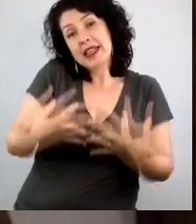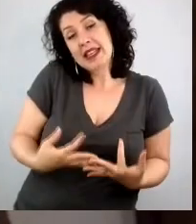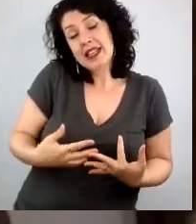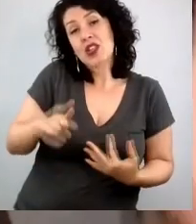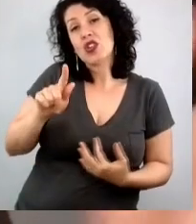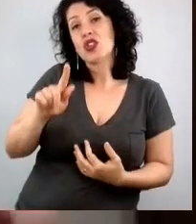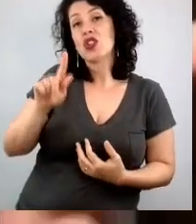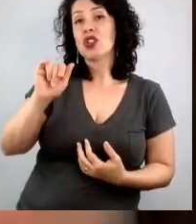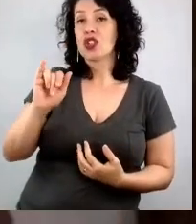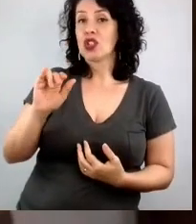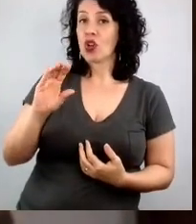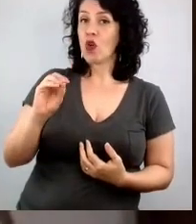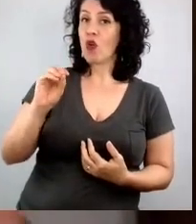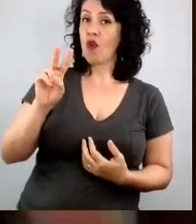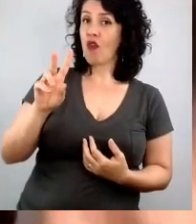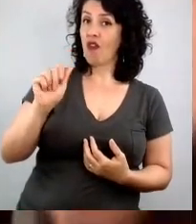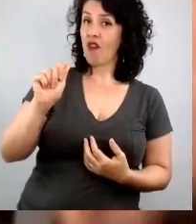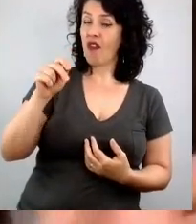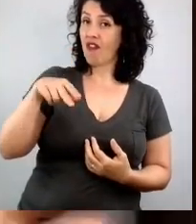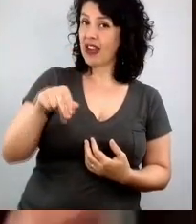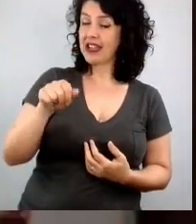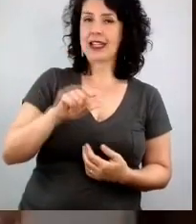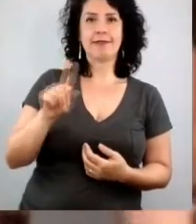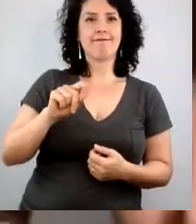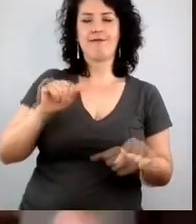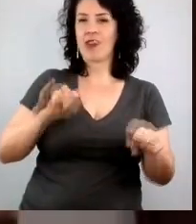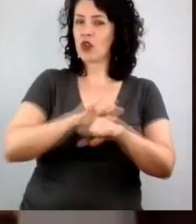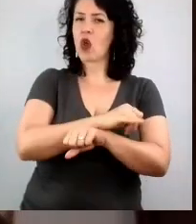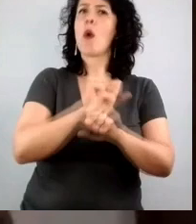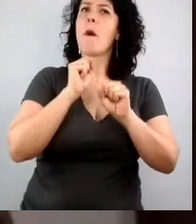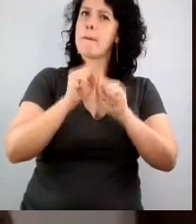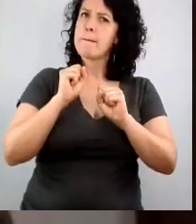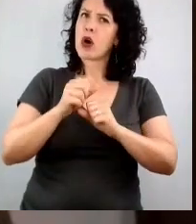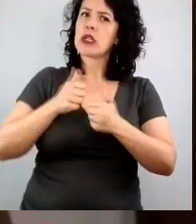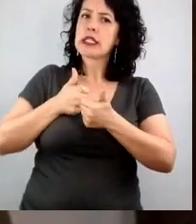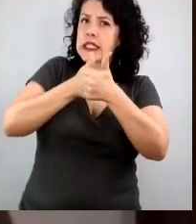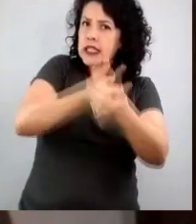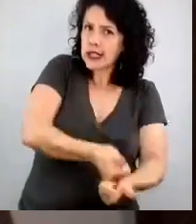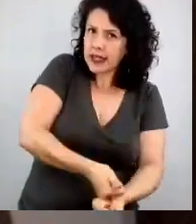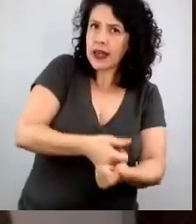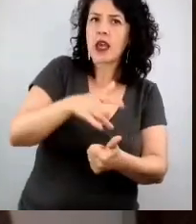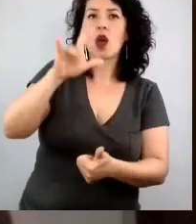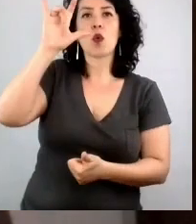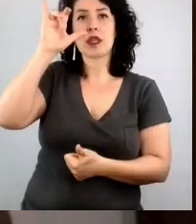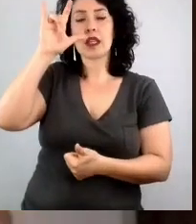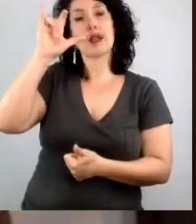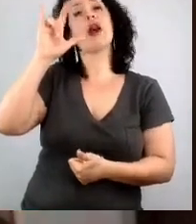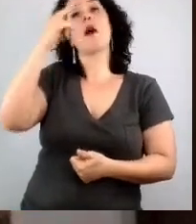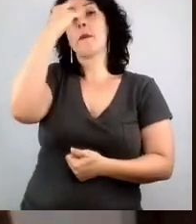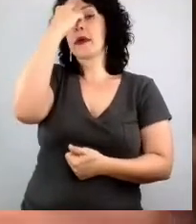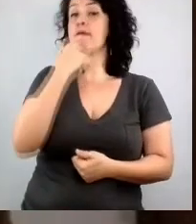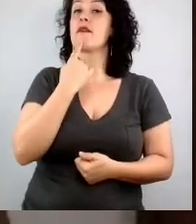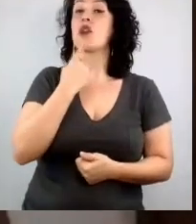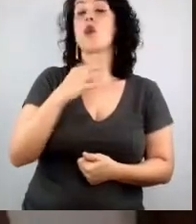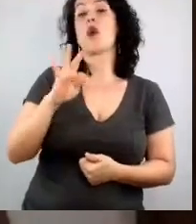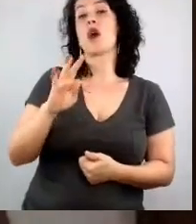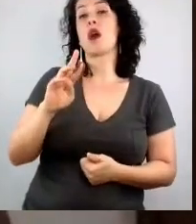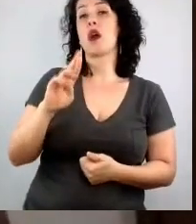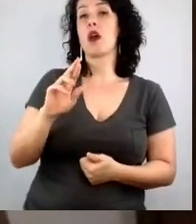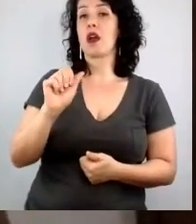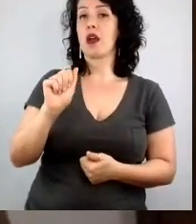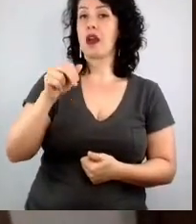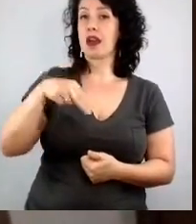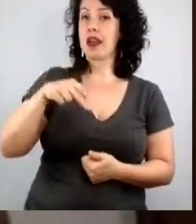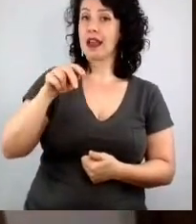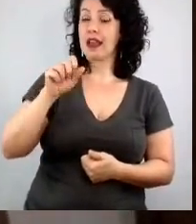siga ela, Transpreta, vai lá, vai aprender. Hoje ela não pôde estar aqui, mas continue seguindo, ouça, conheça, aprenda